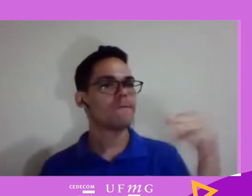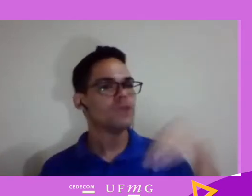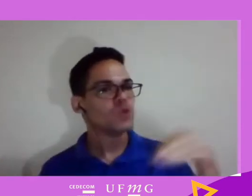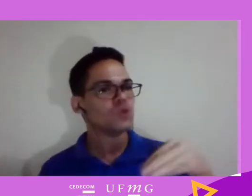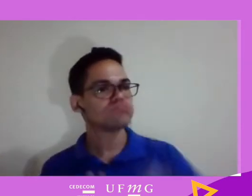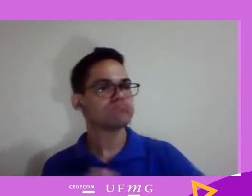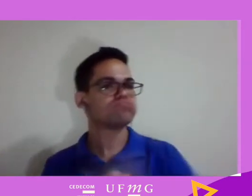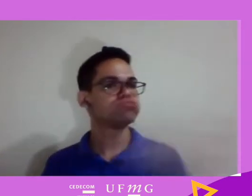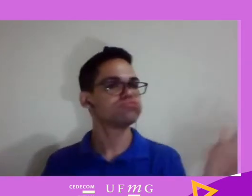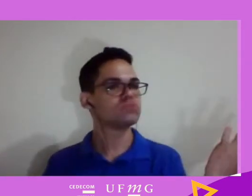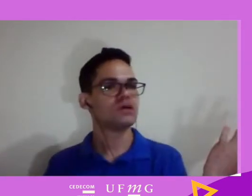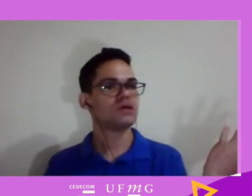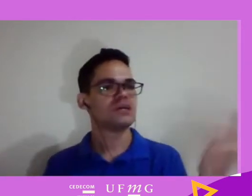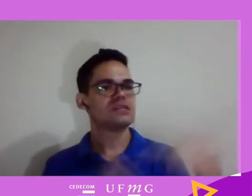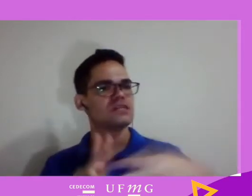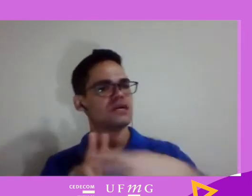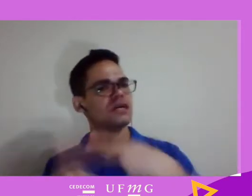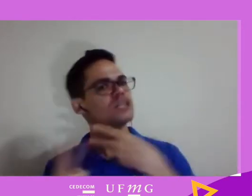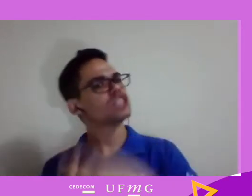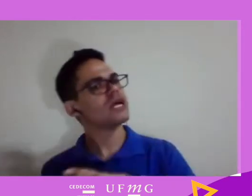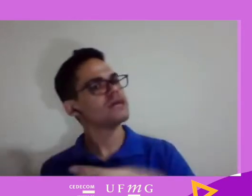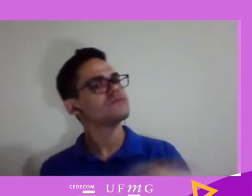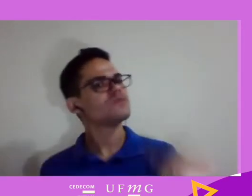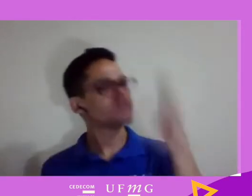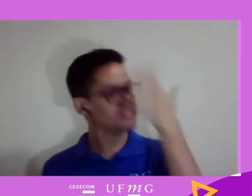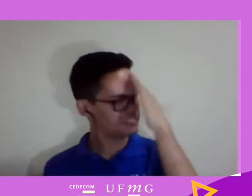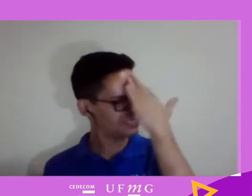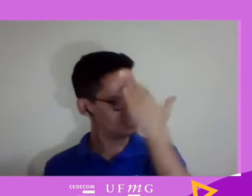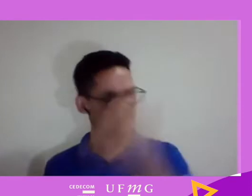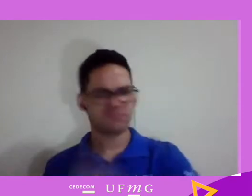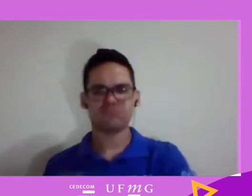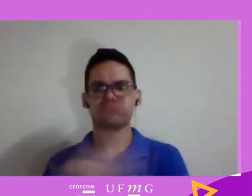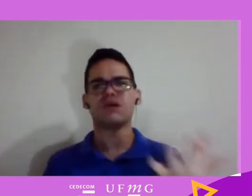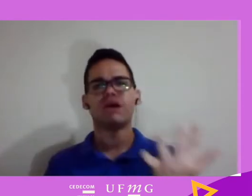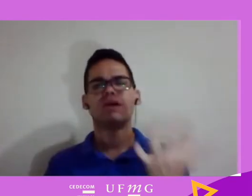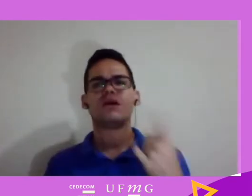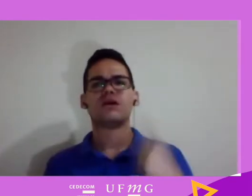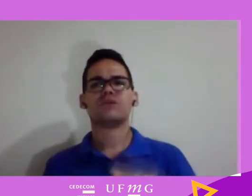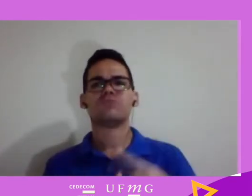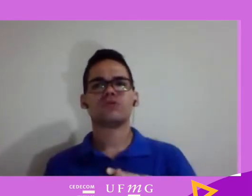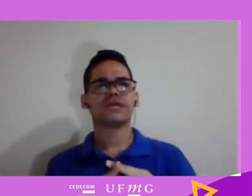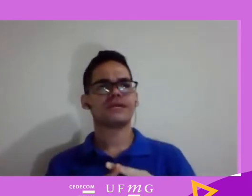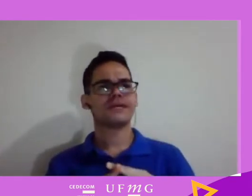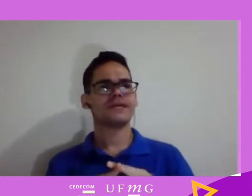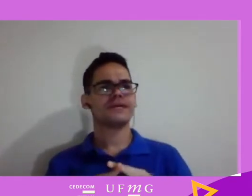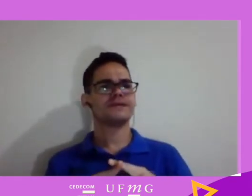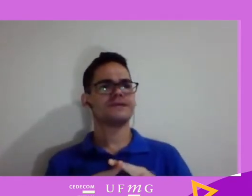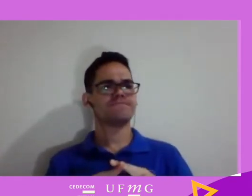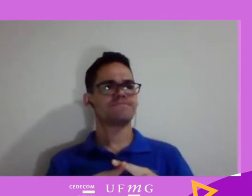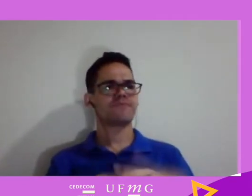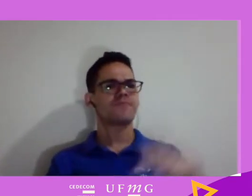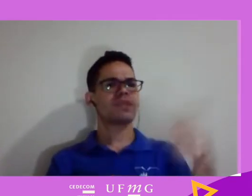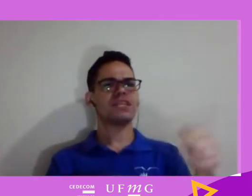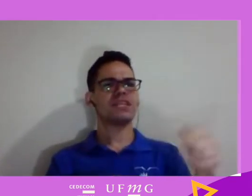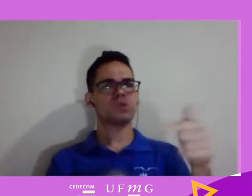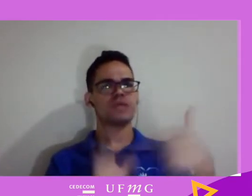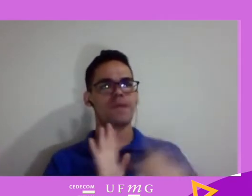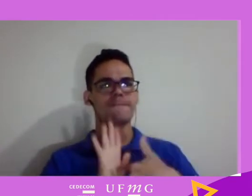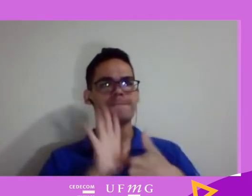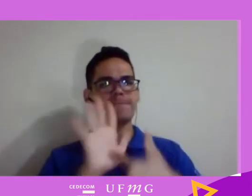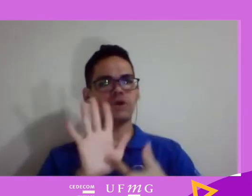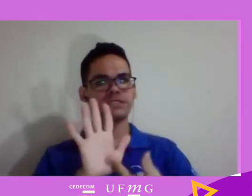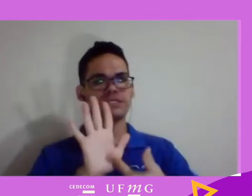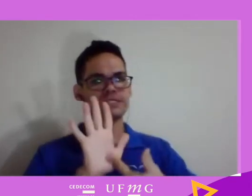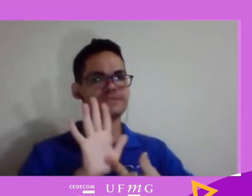aquilo tem um indício bastante forte de que é um bot. Aí você seguia a atividade